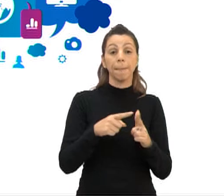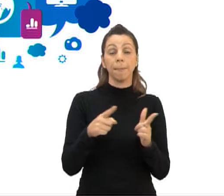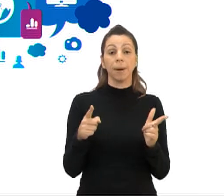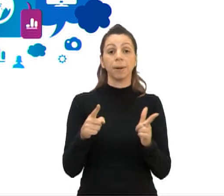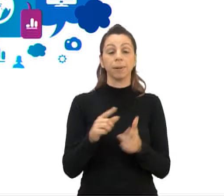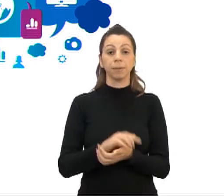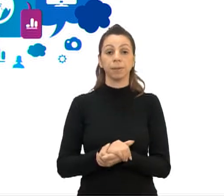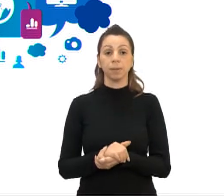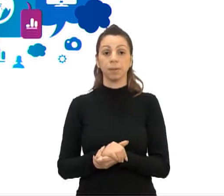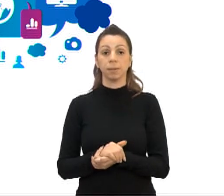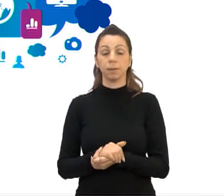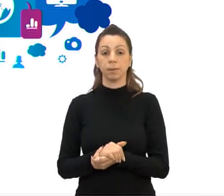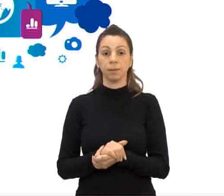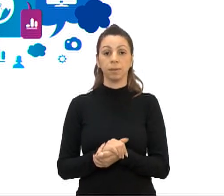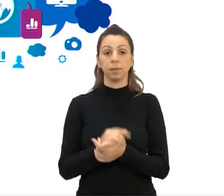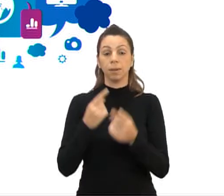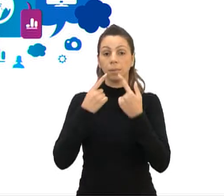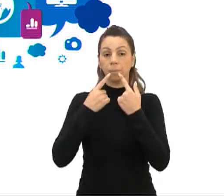áudios,